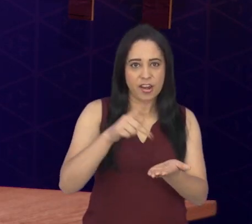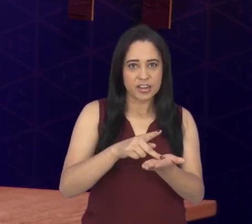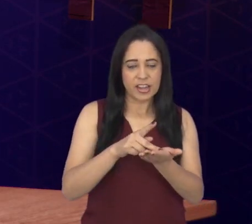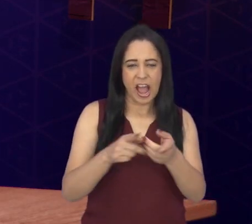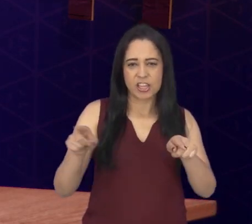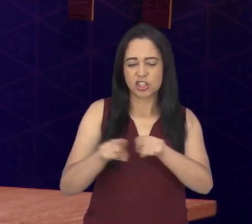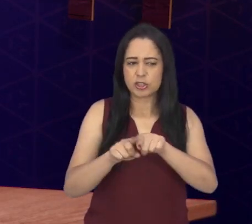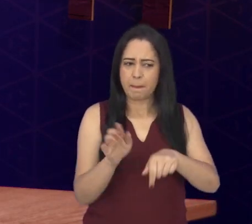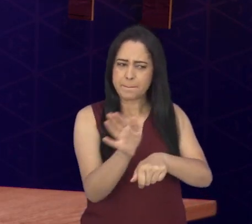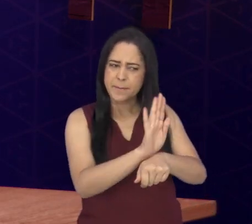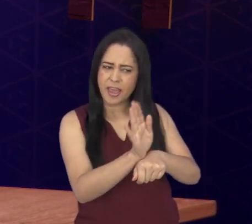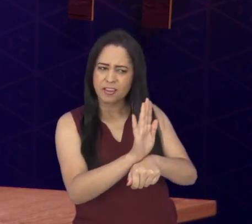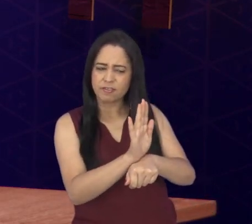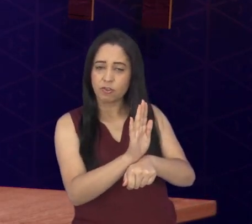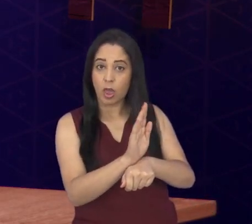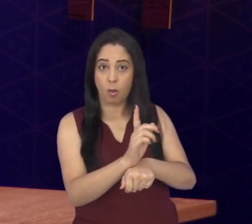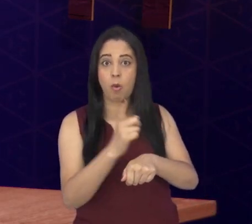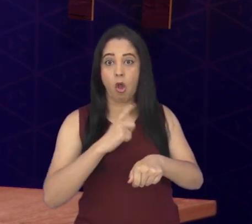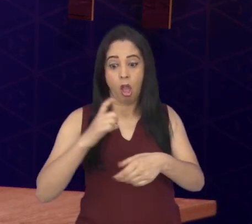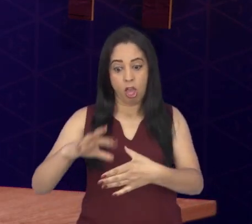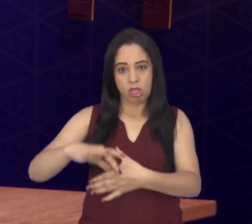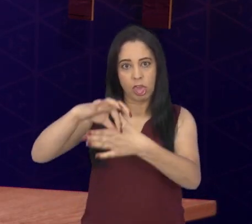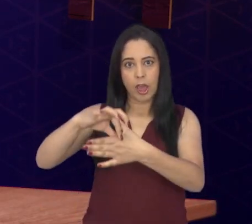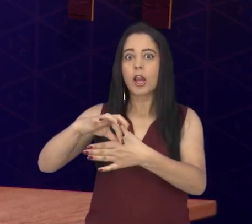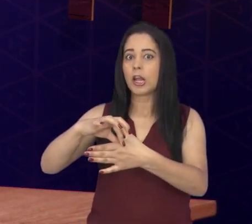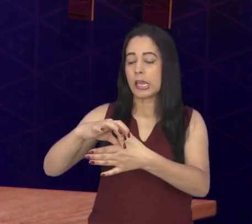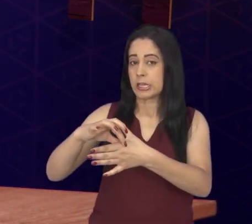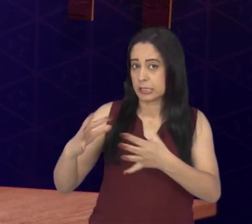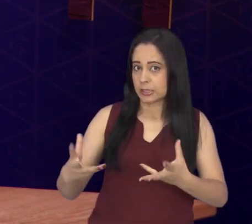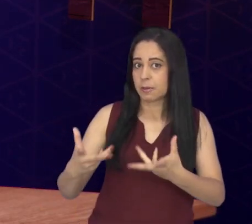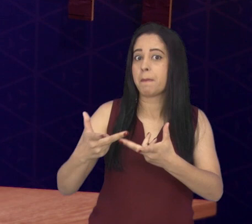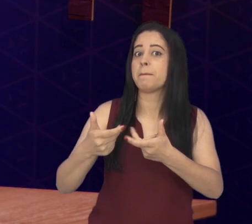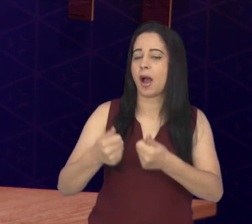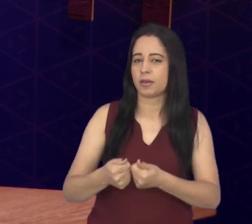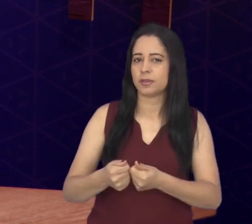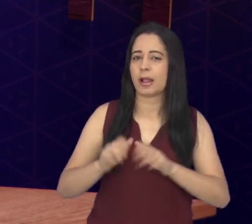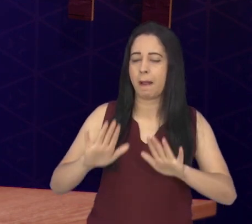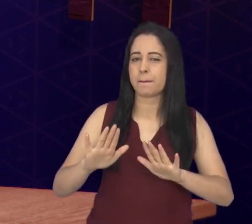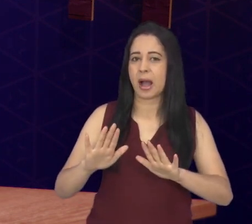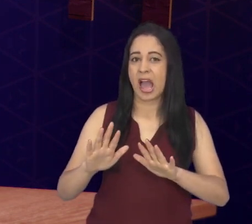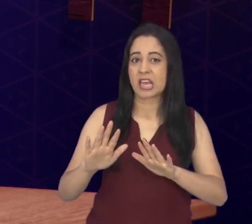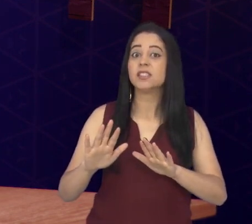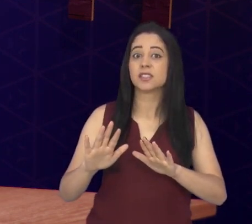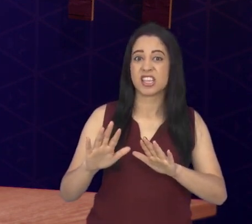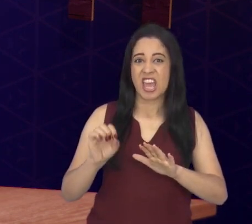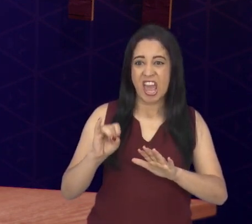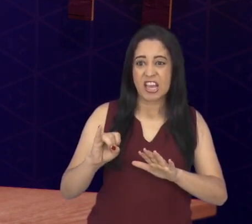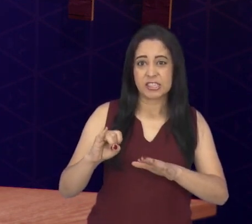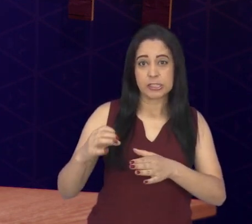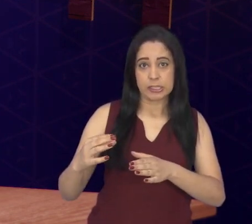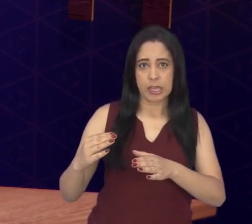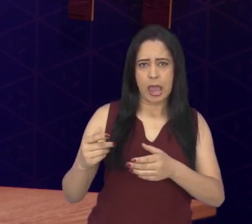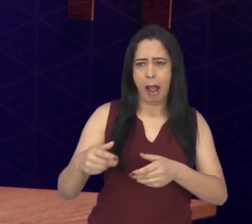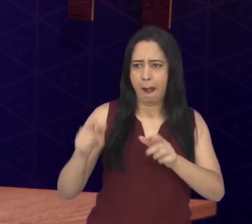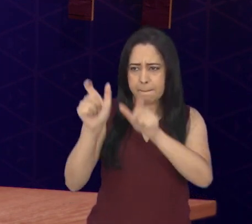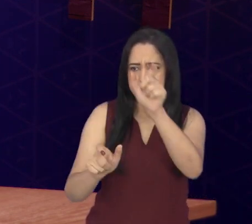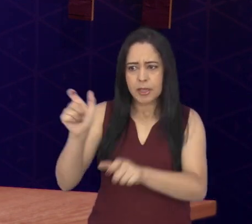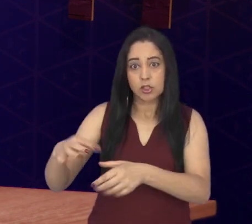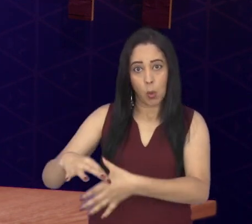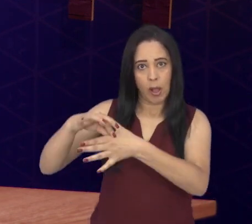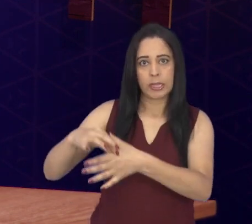Tanto na realidade quanto na ficção existem líderes inspiradores, mas como dizia o tio Ben, com grandes poderes vem